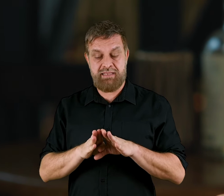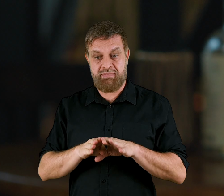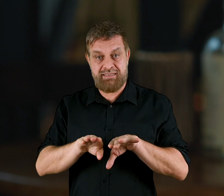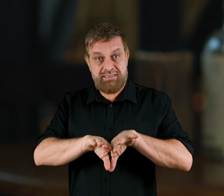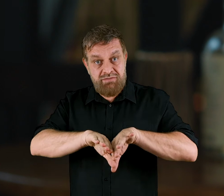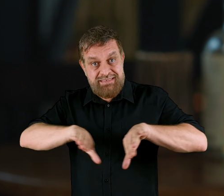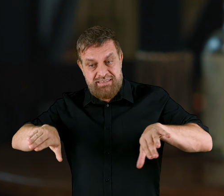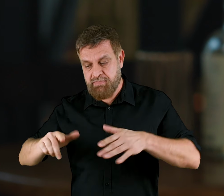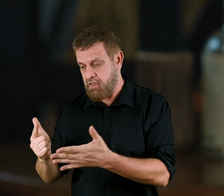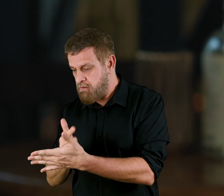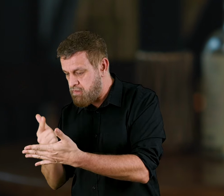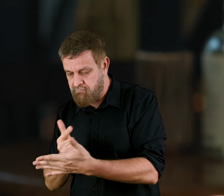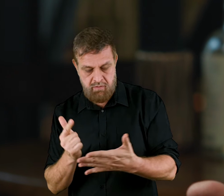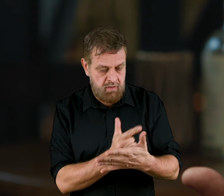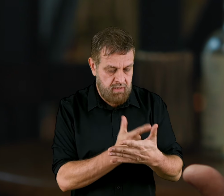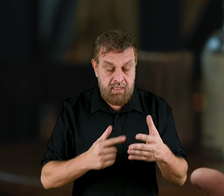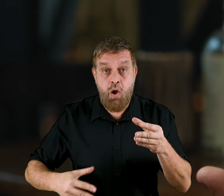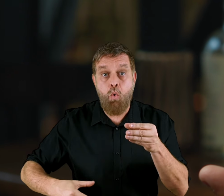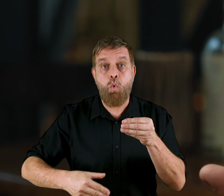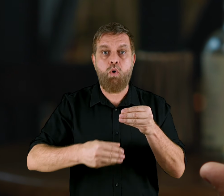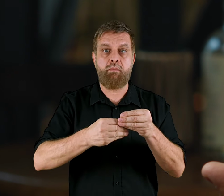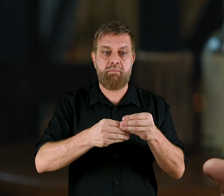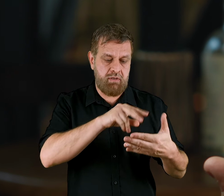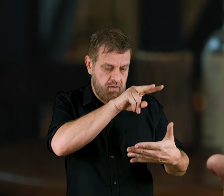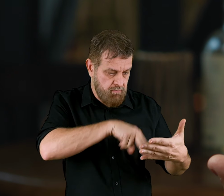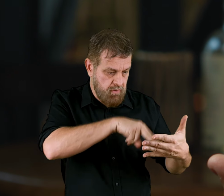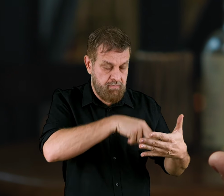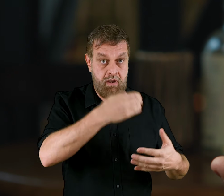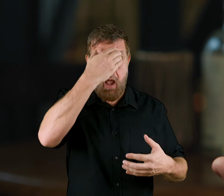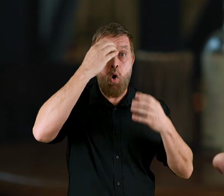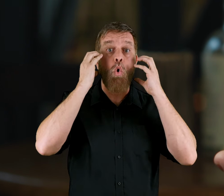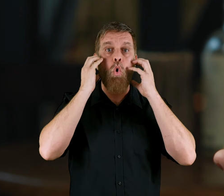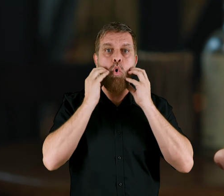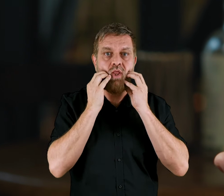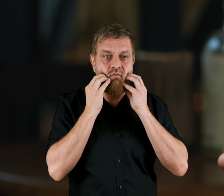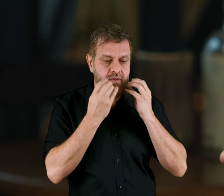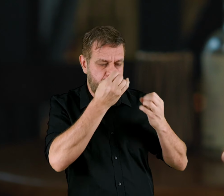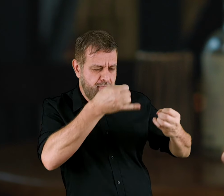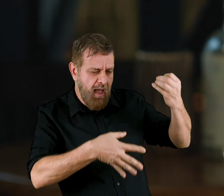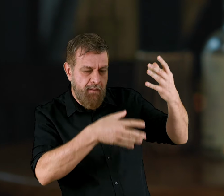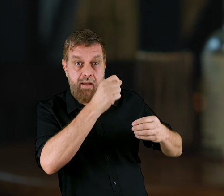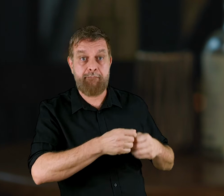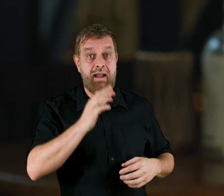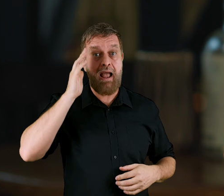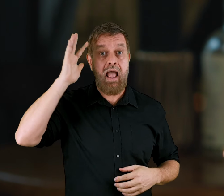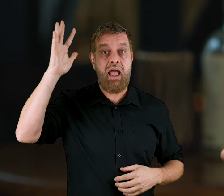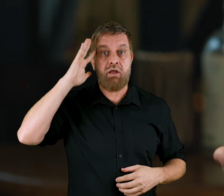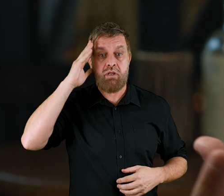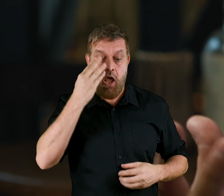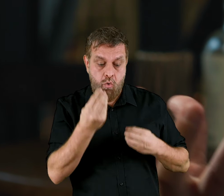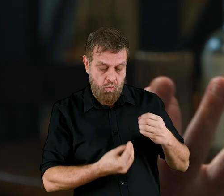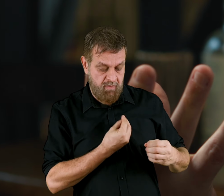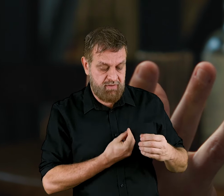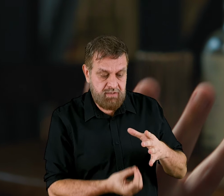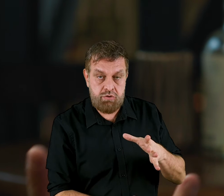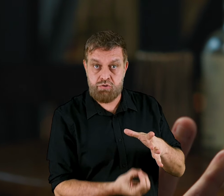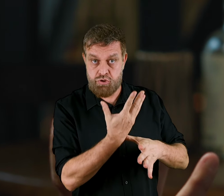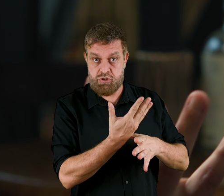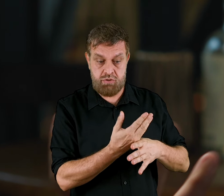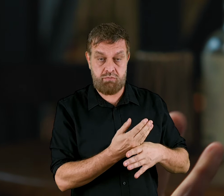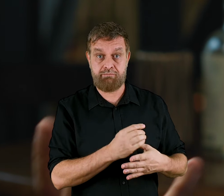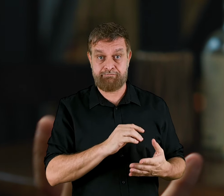que precisam ser lidas de modo complementar. Porque numa o Darwin está fundando a sua teoria, que é a originalidade da sua teoria, e